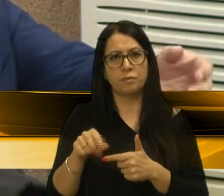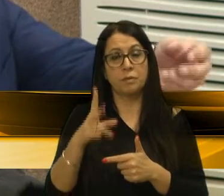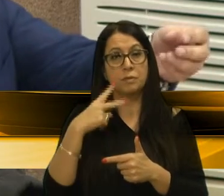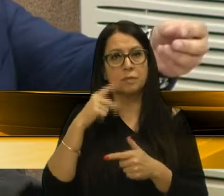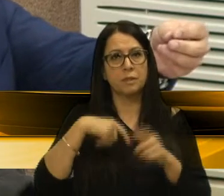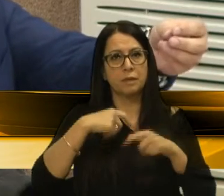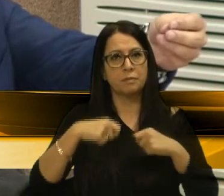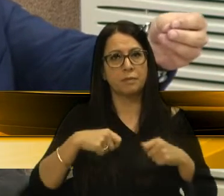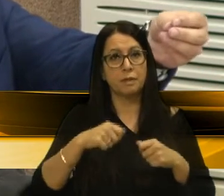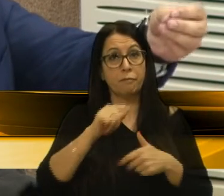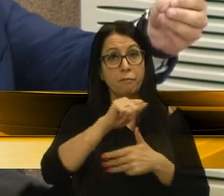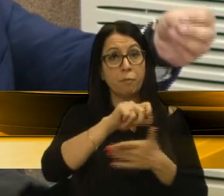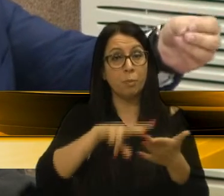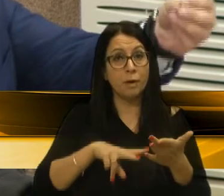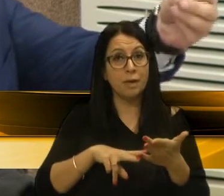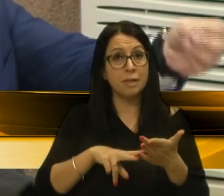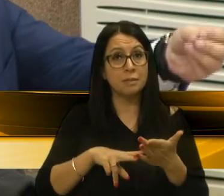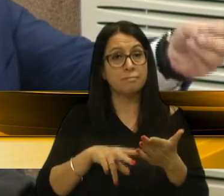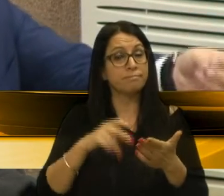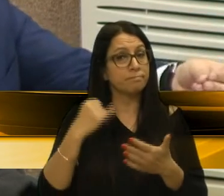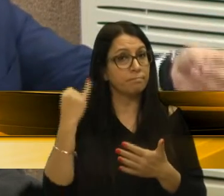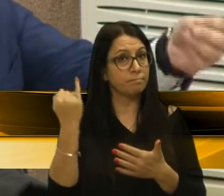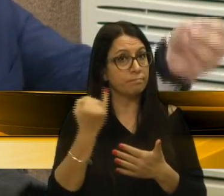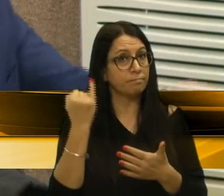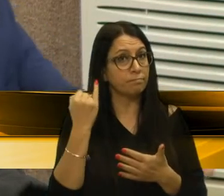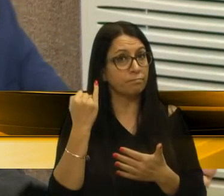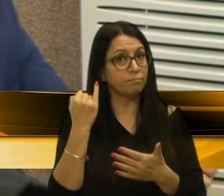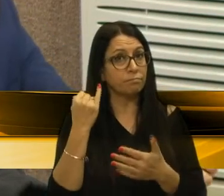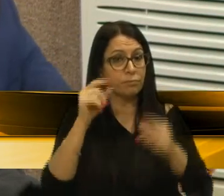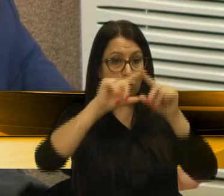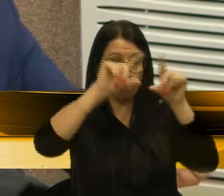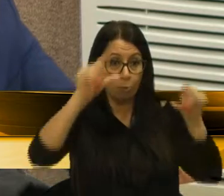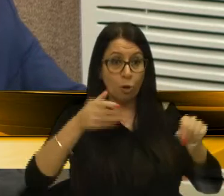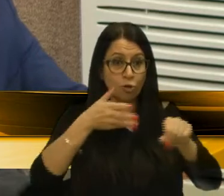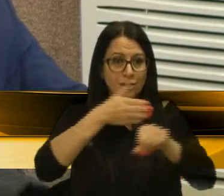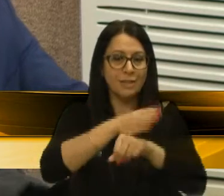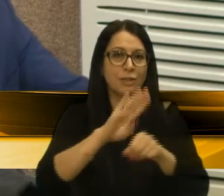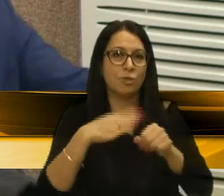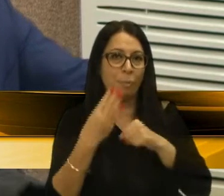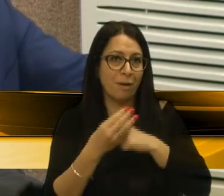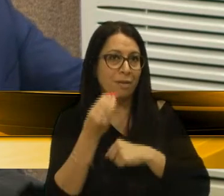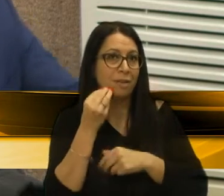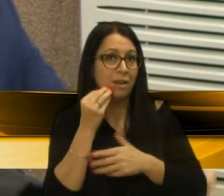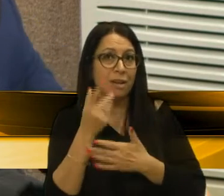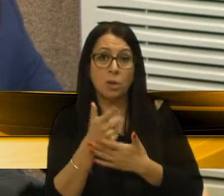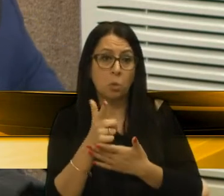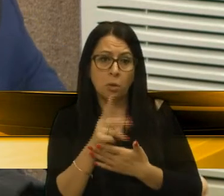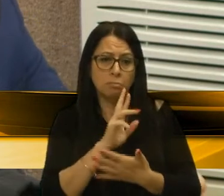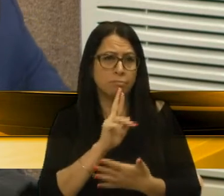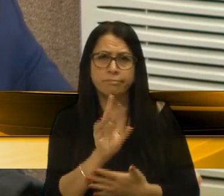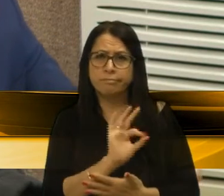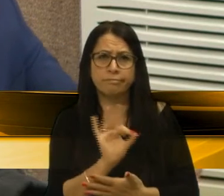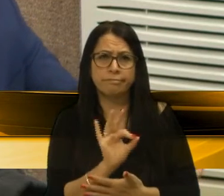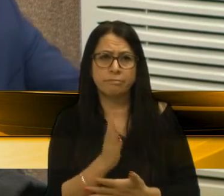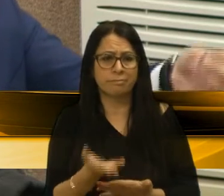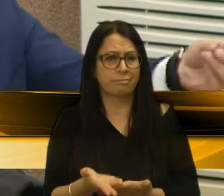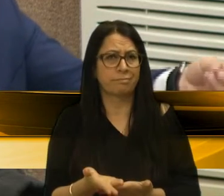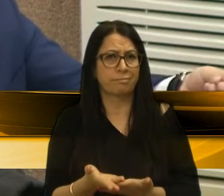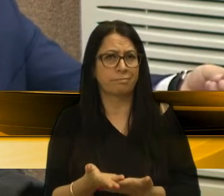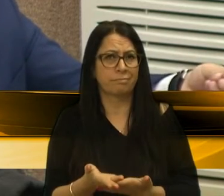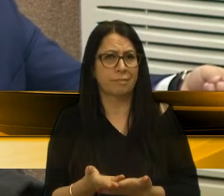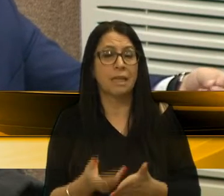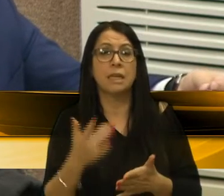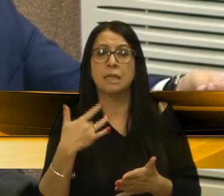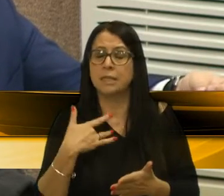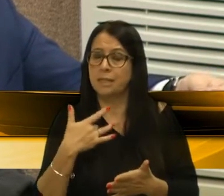uso que fez uma análise extremamente importante e relevante sobre um pórtico né e onde não tem resposta para nada aí a questão da saúde